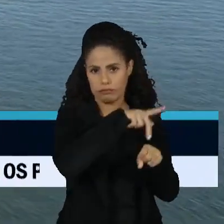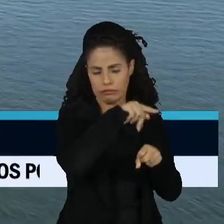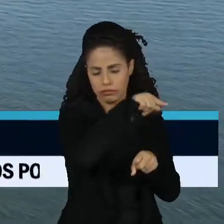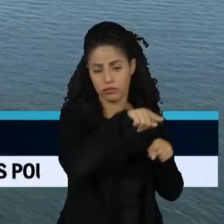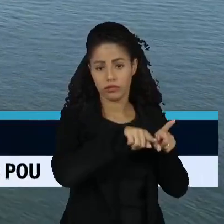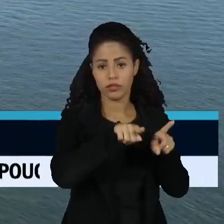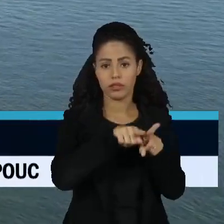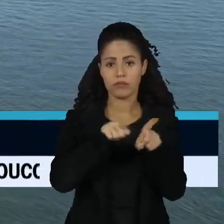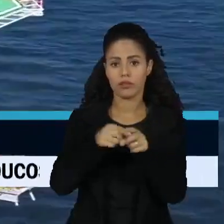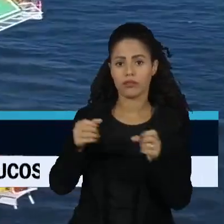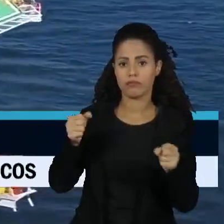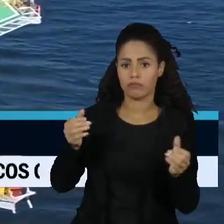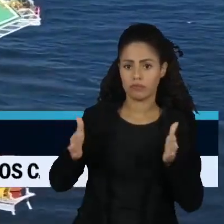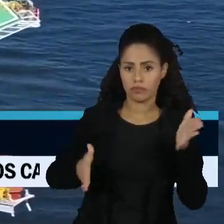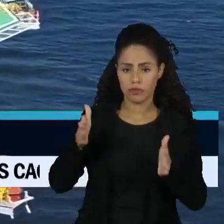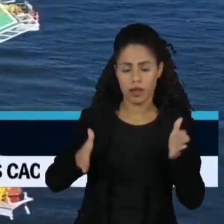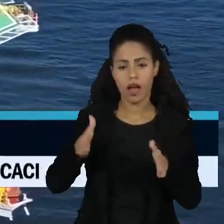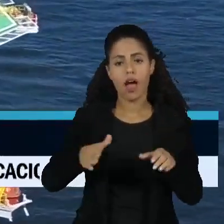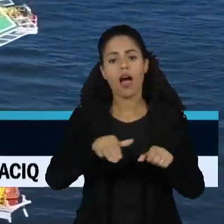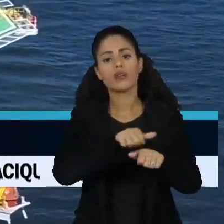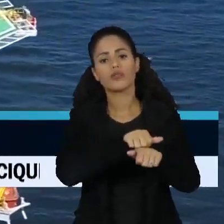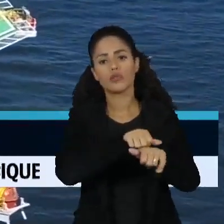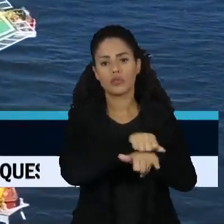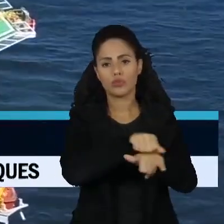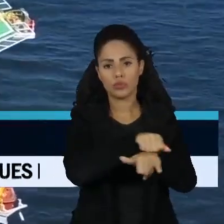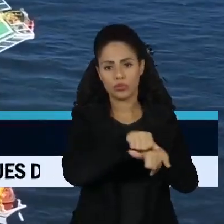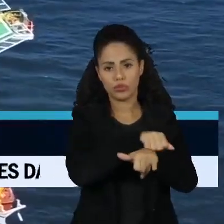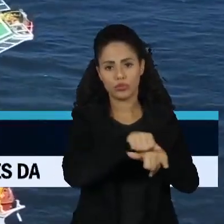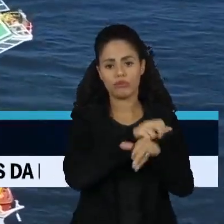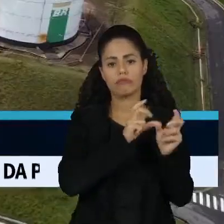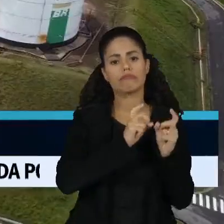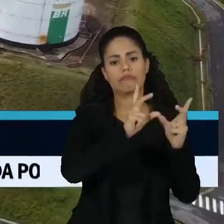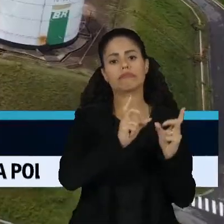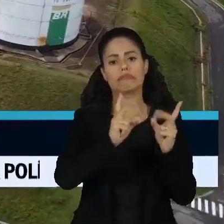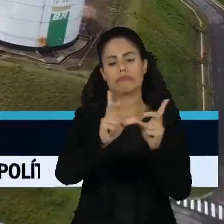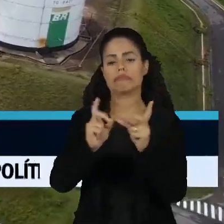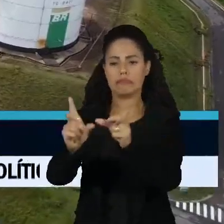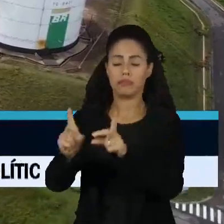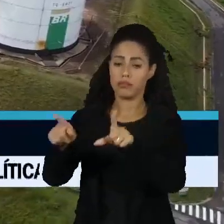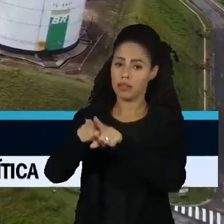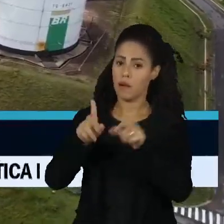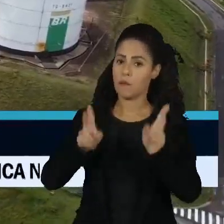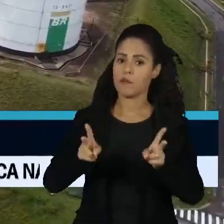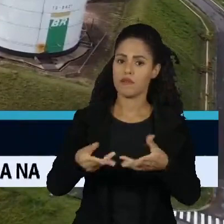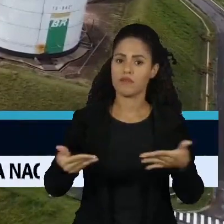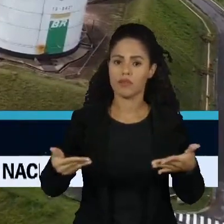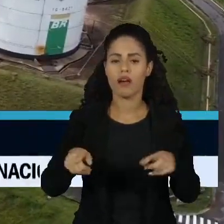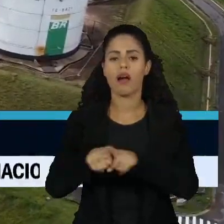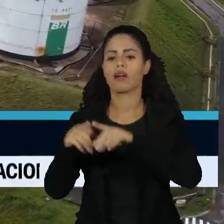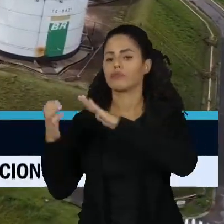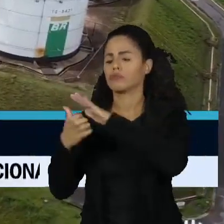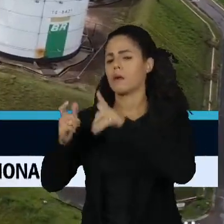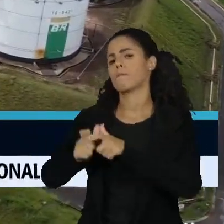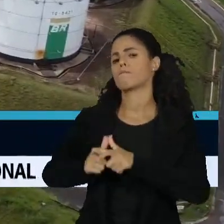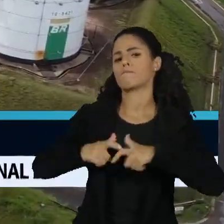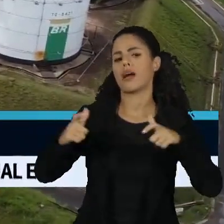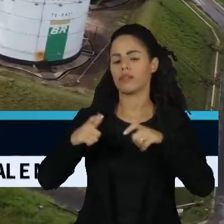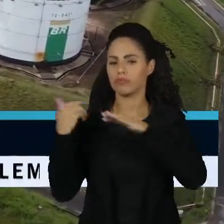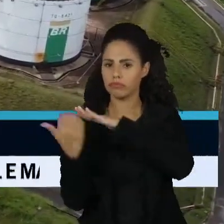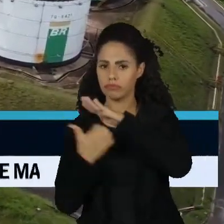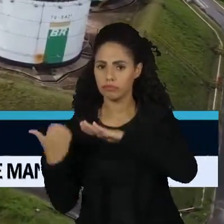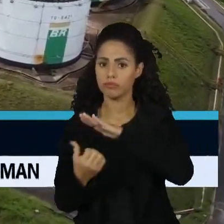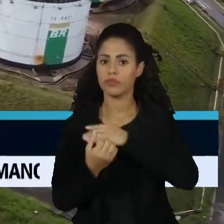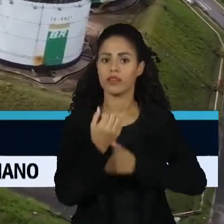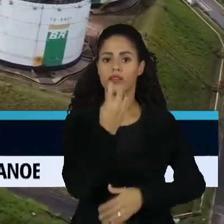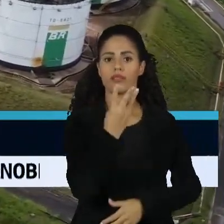na esteira da Operação Lava Jato, a companhia vendeu uma série de ativos. Mesmo assim, é a maior empresa brasileira, com mais